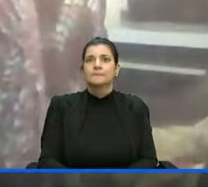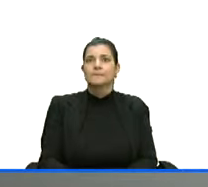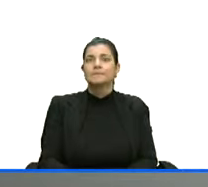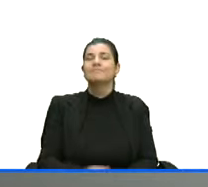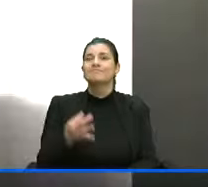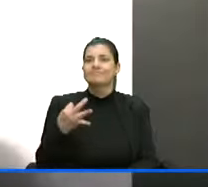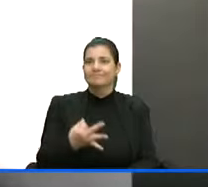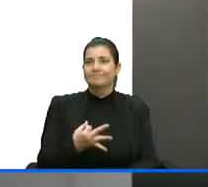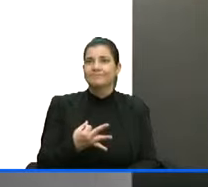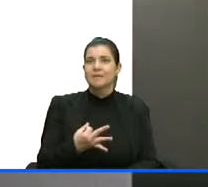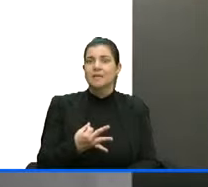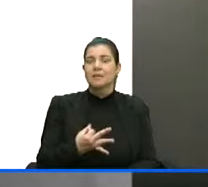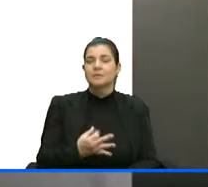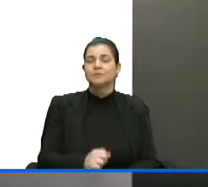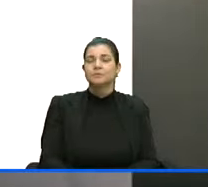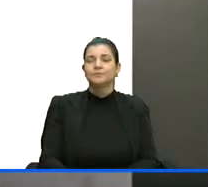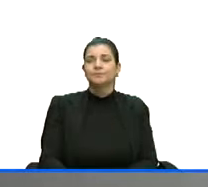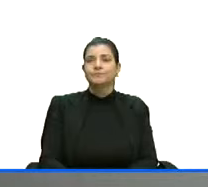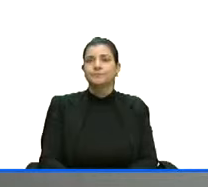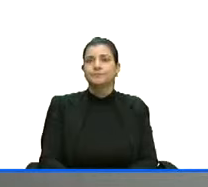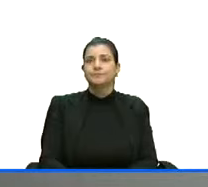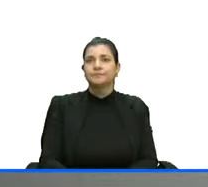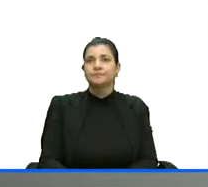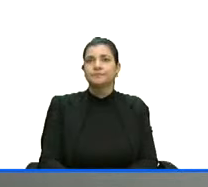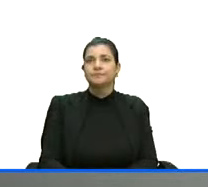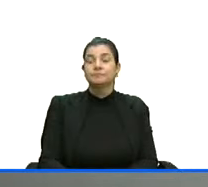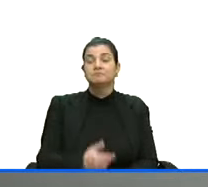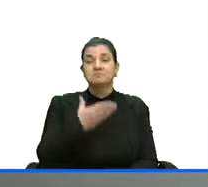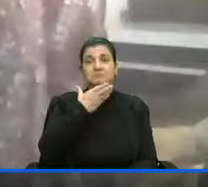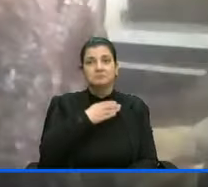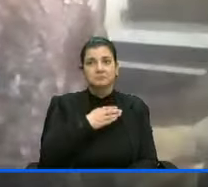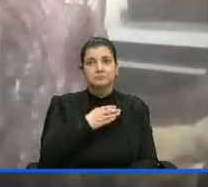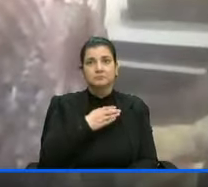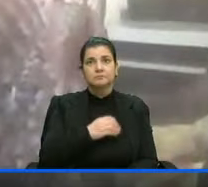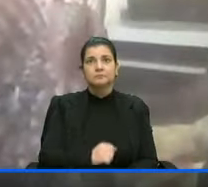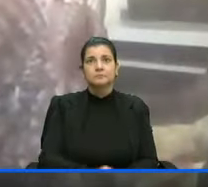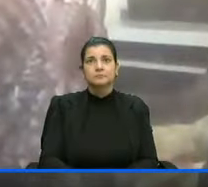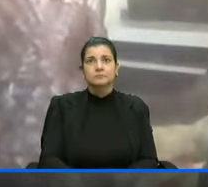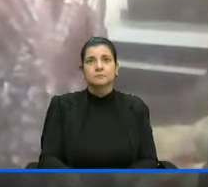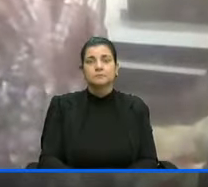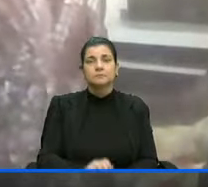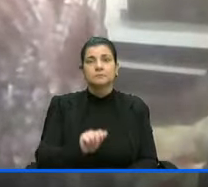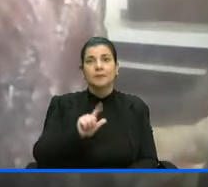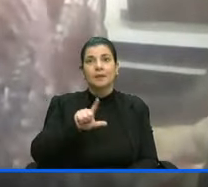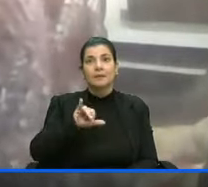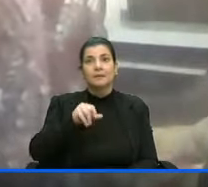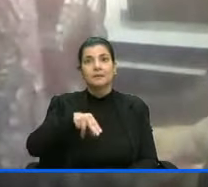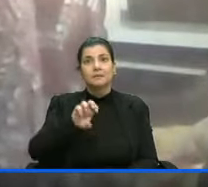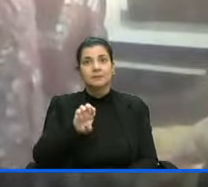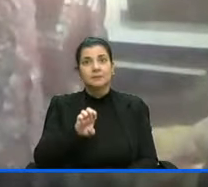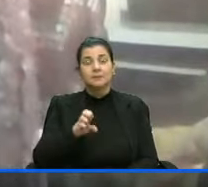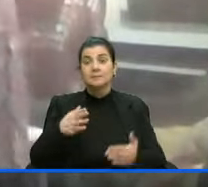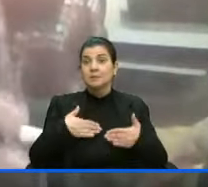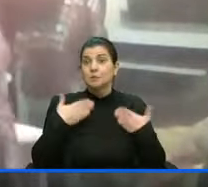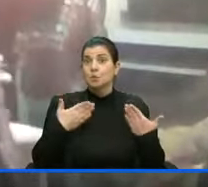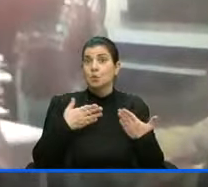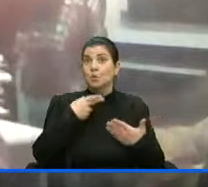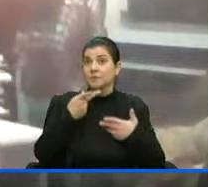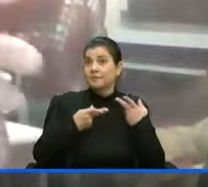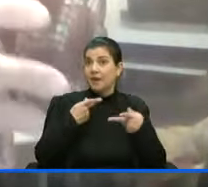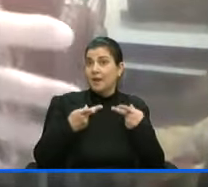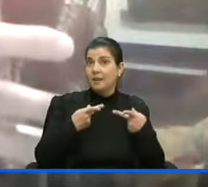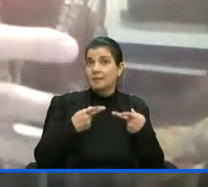certo, e as gurias, eu acho assim, a Aline se espantou com as falas aqui, é que aqui muita,